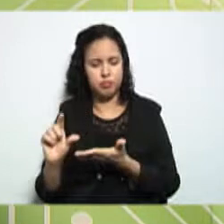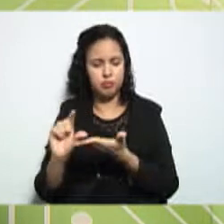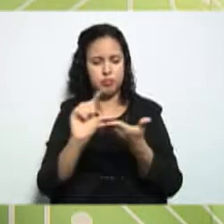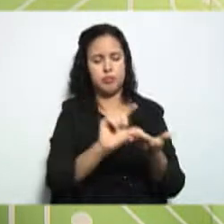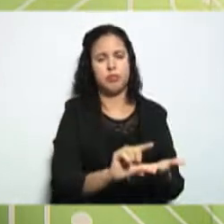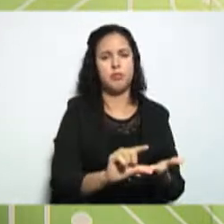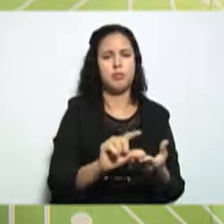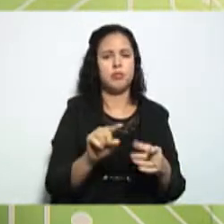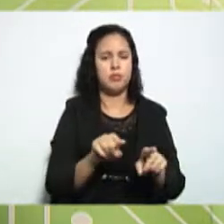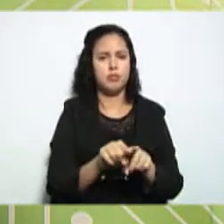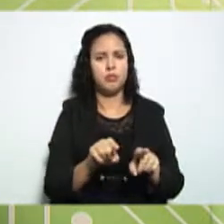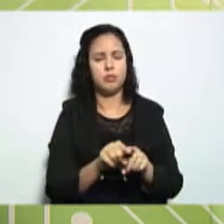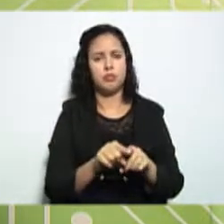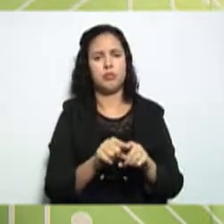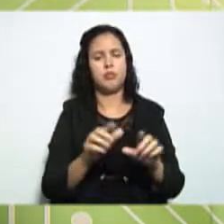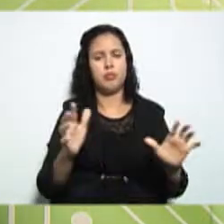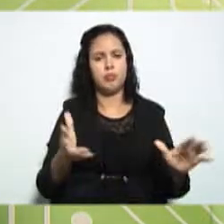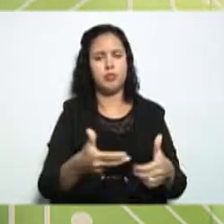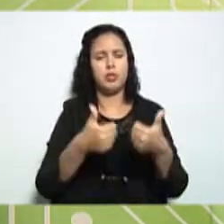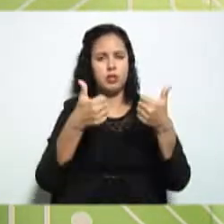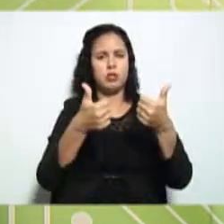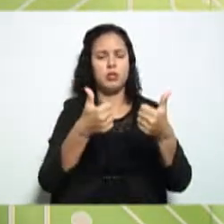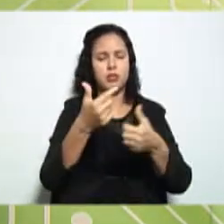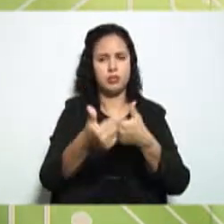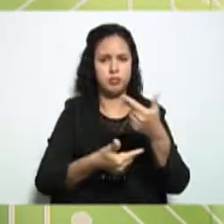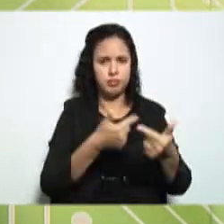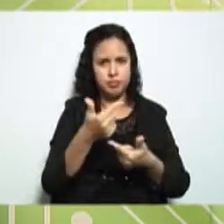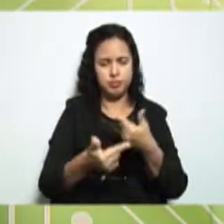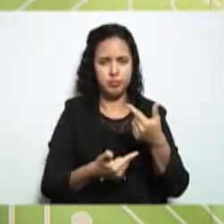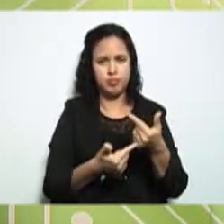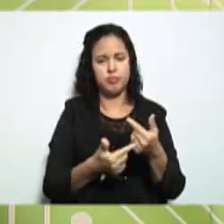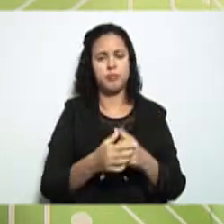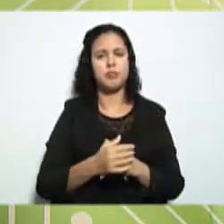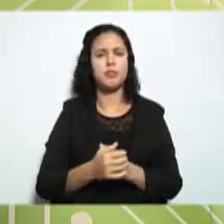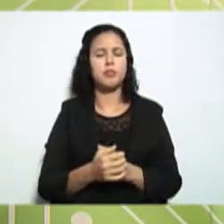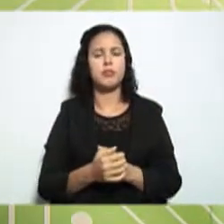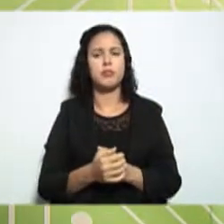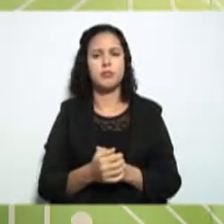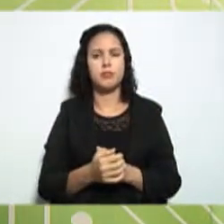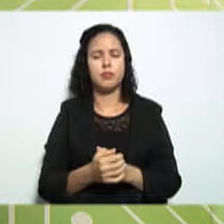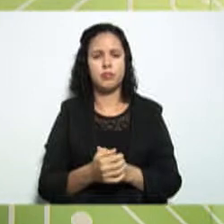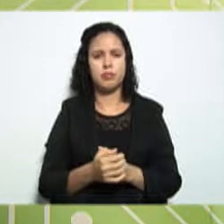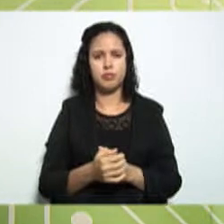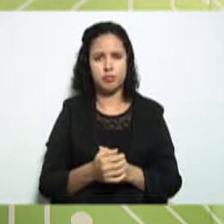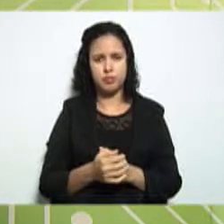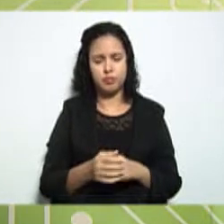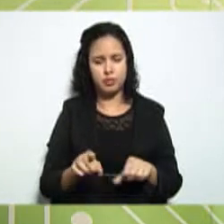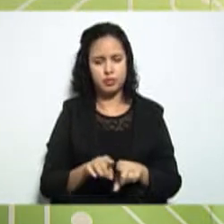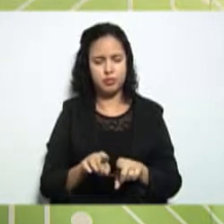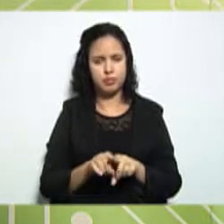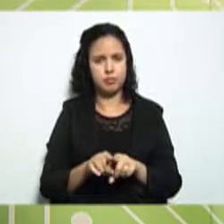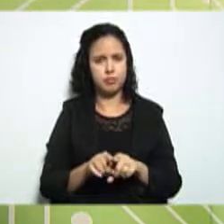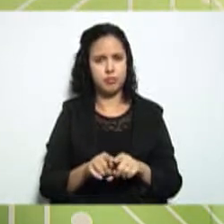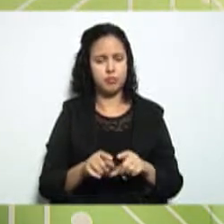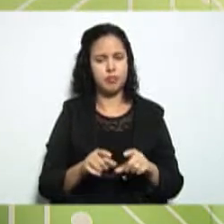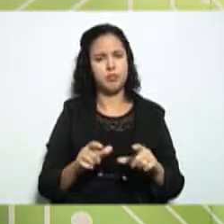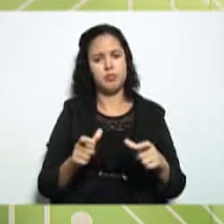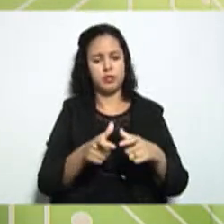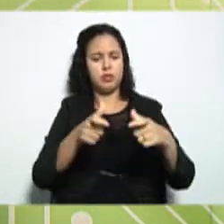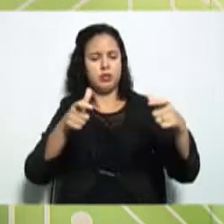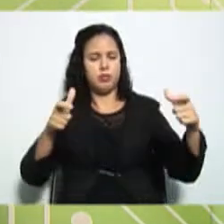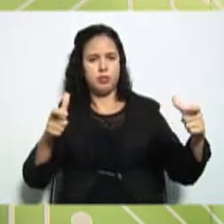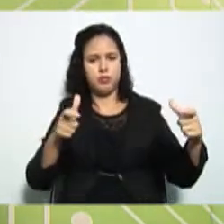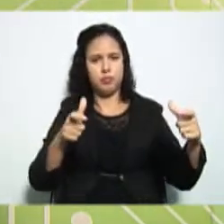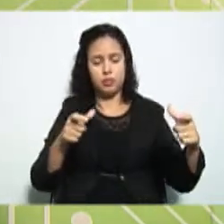seu nível de atividade de um modo geral e também viabilizar, possibilitar, né, o crescimento daquele pequeno